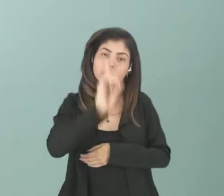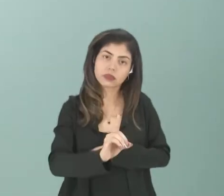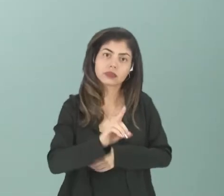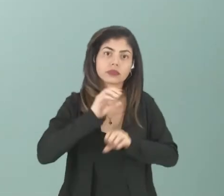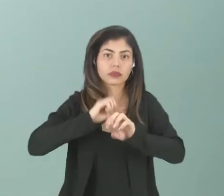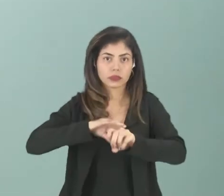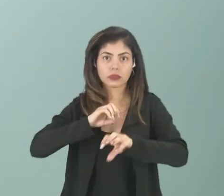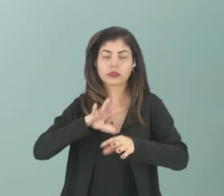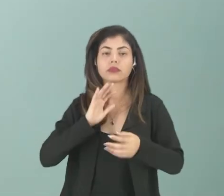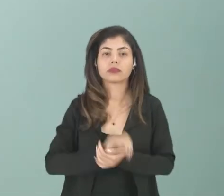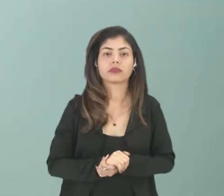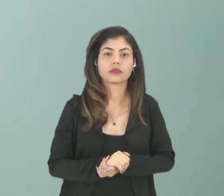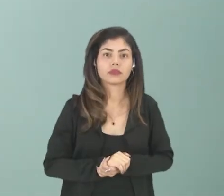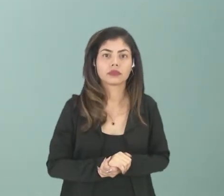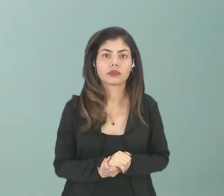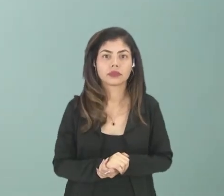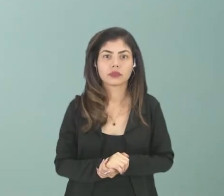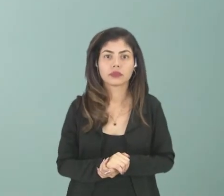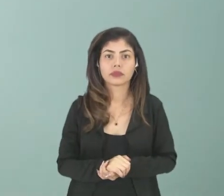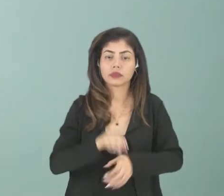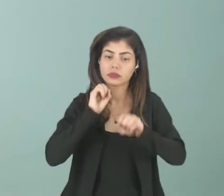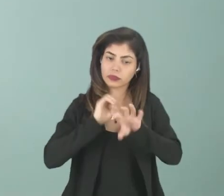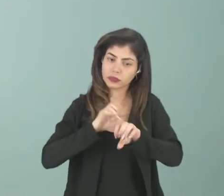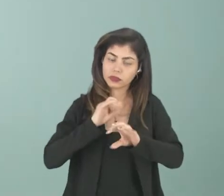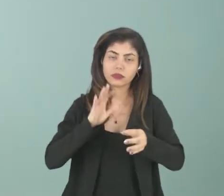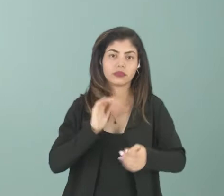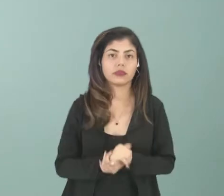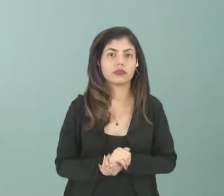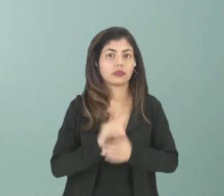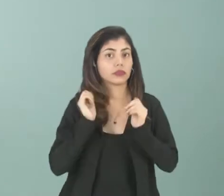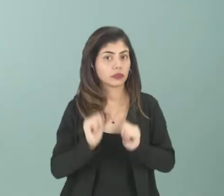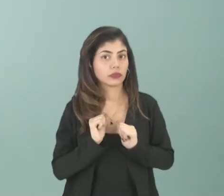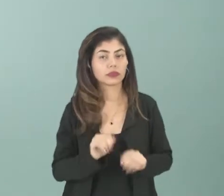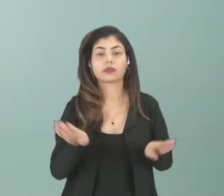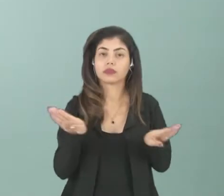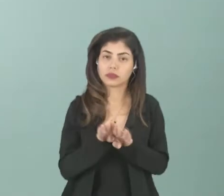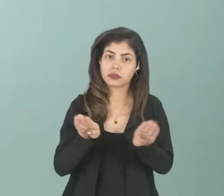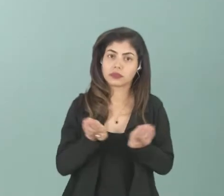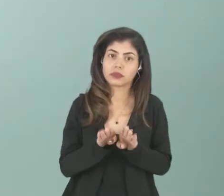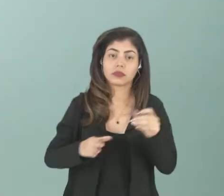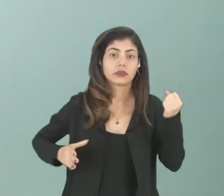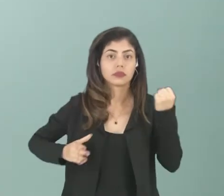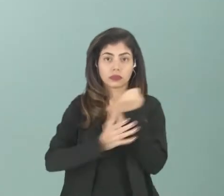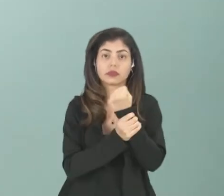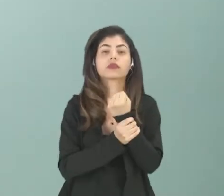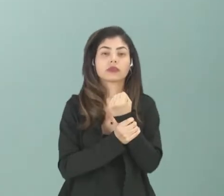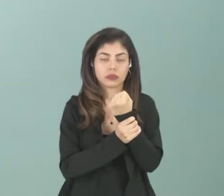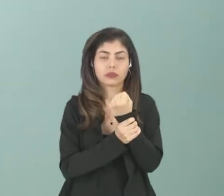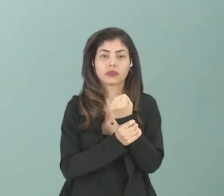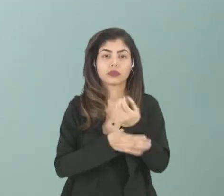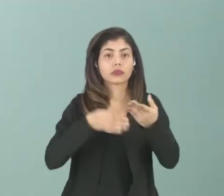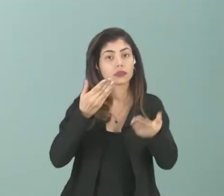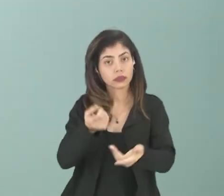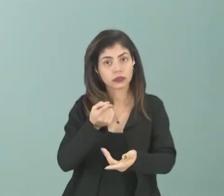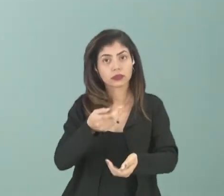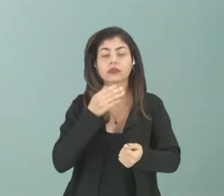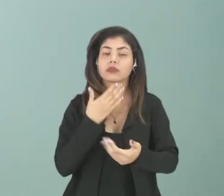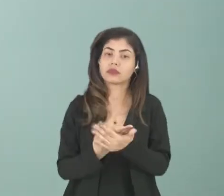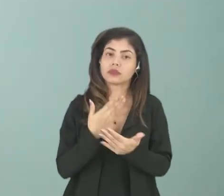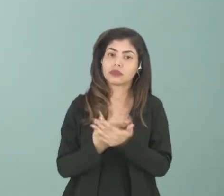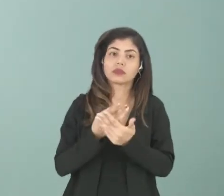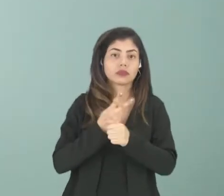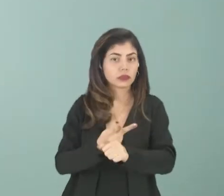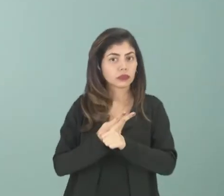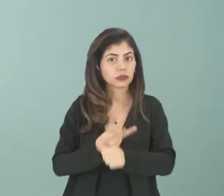à educação. E pela educação poderiam ser resolvidos os problemas da segurança pública. Eu convido você, estudante, a pesquisar o assunto